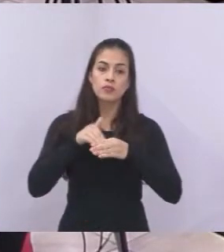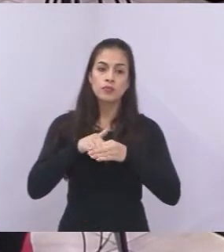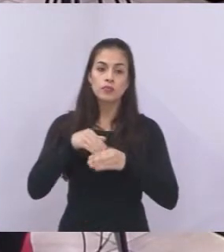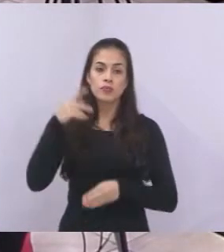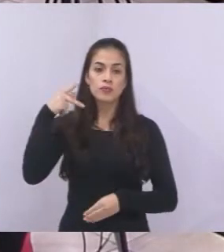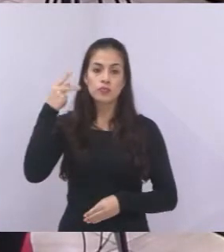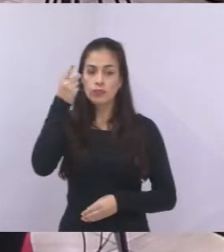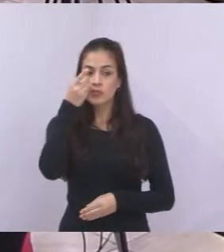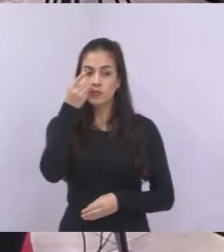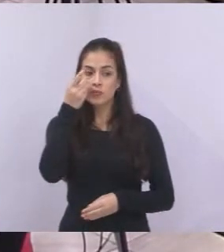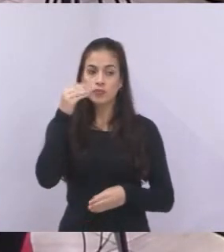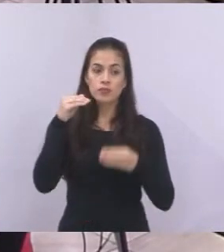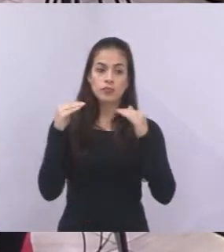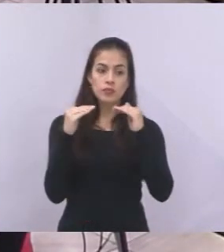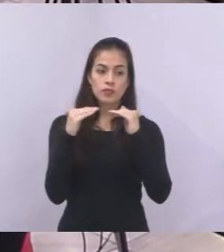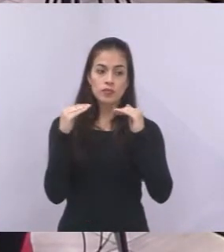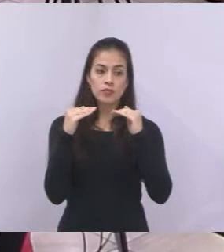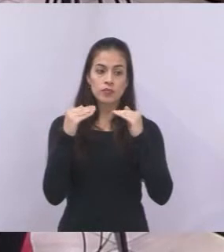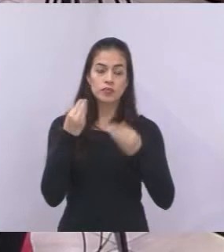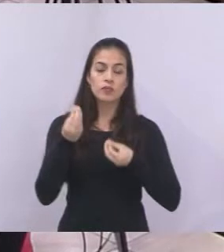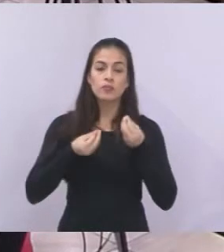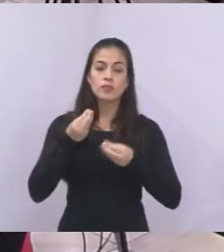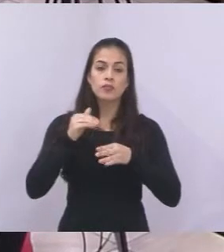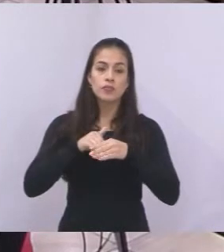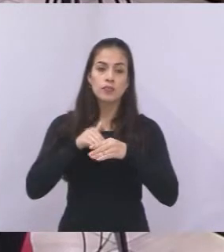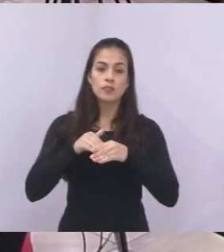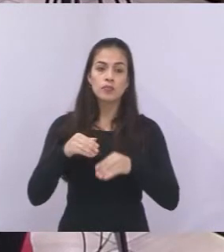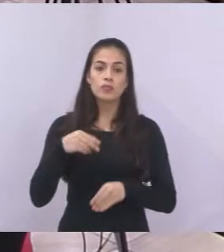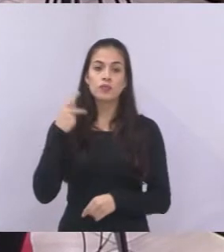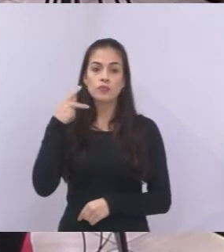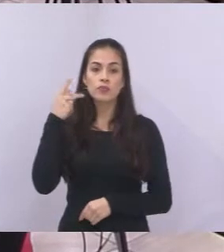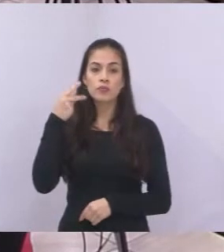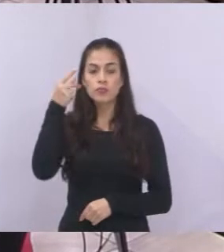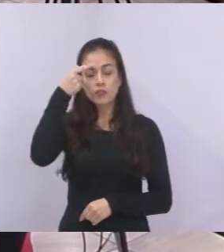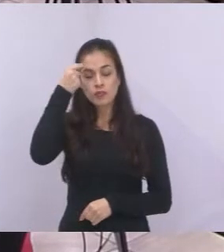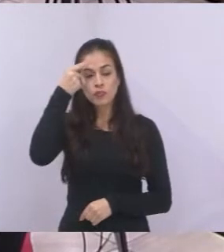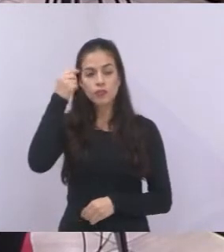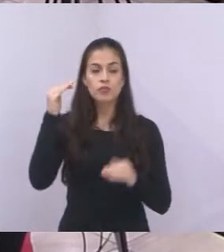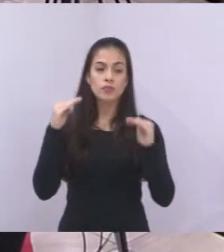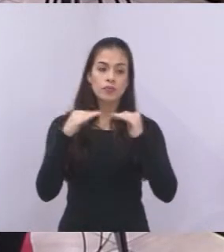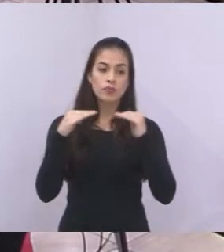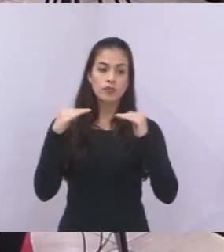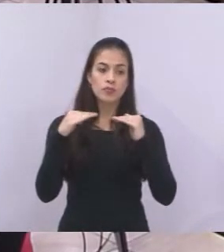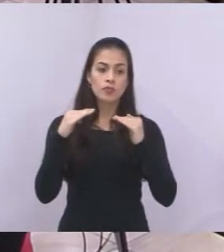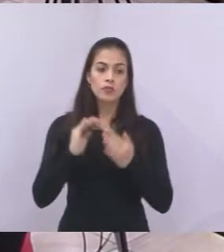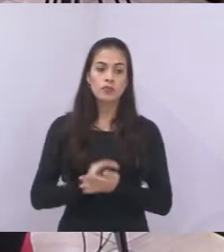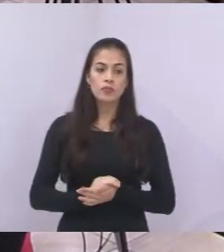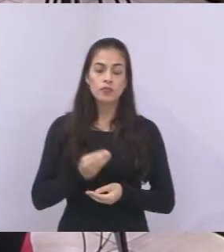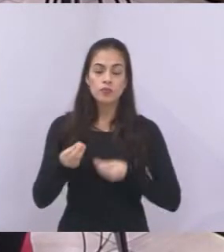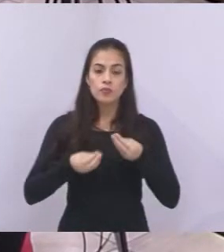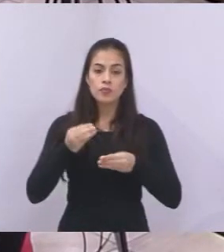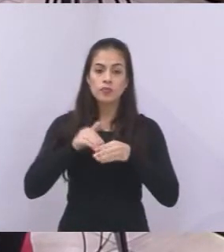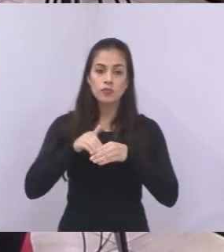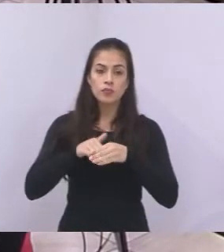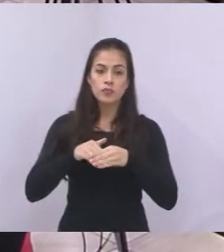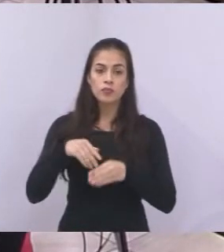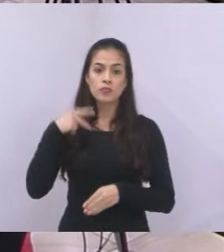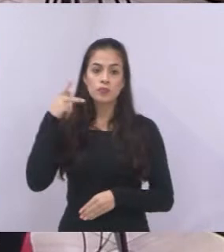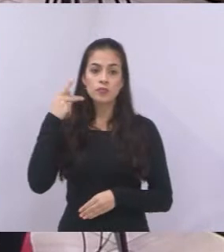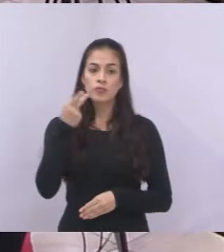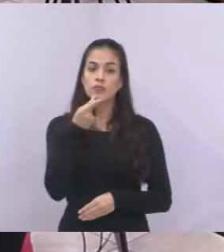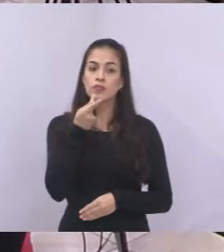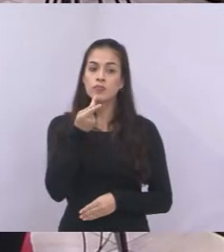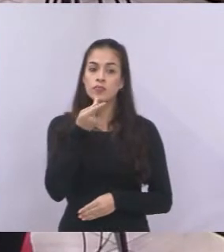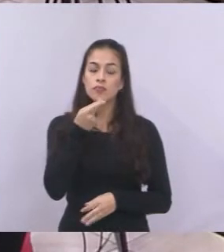Dudi? Favorável. Como vota o vereador Edgar Sassac? Favorável. Como vota o vereador Hernani